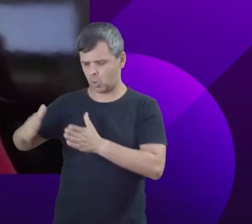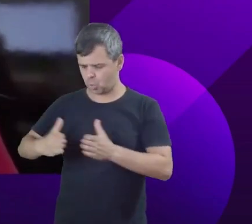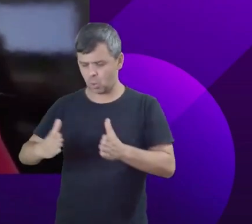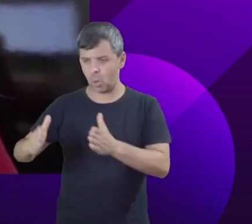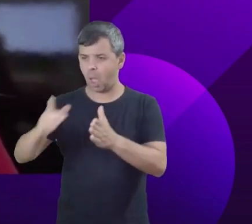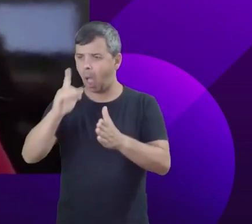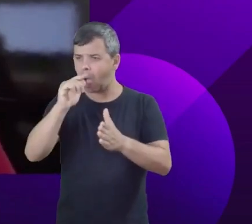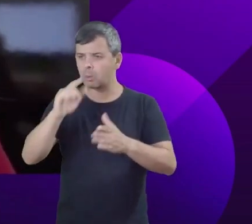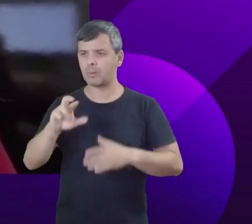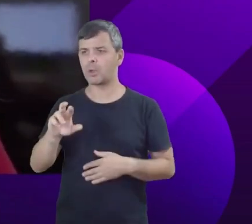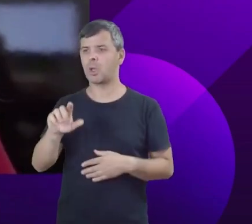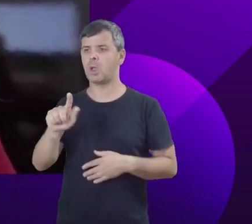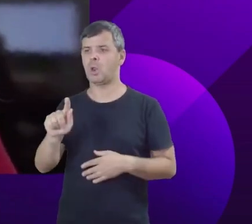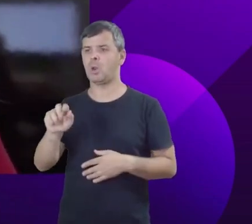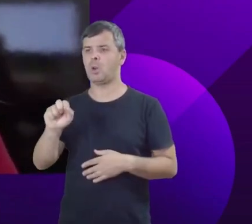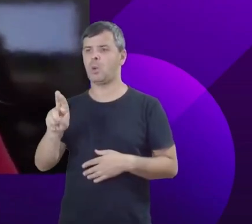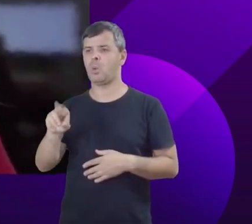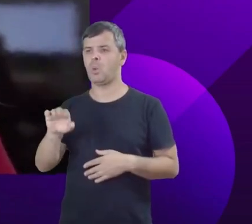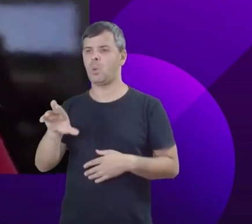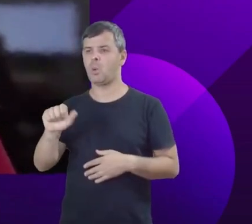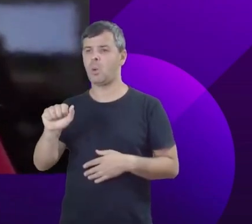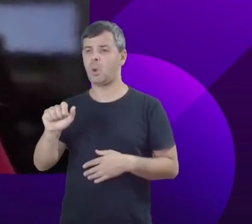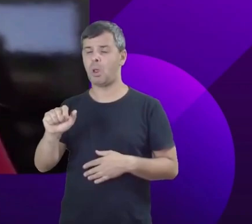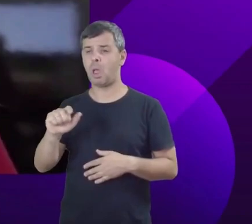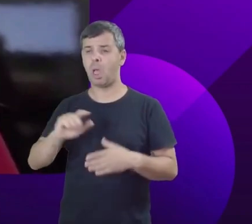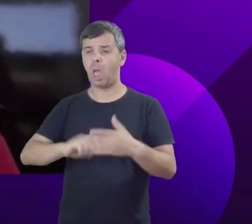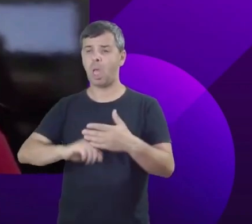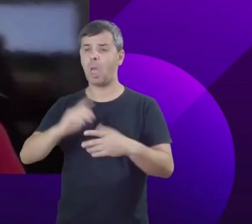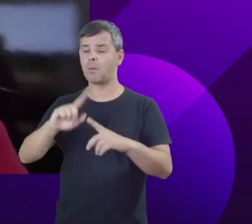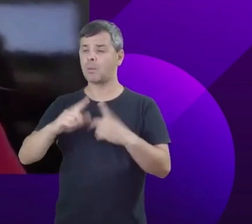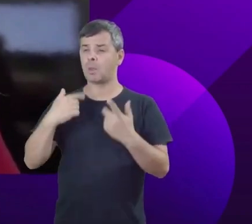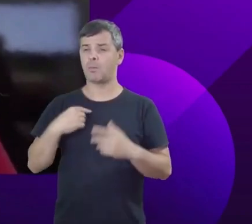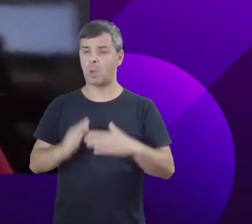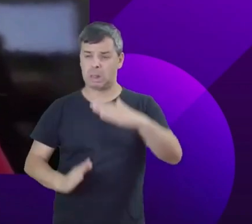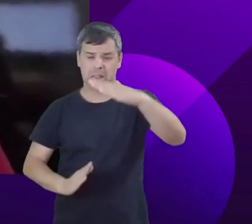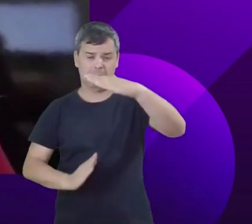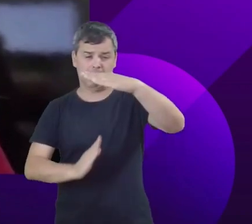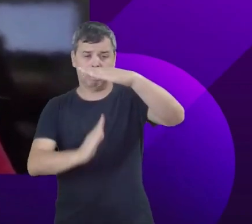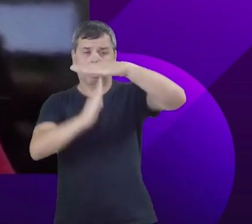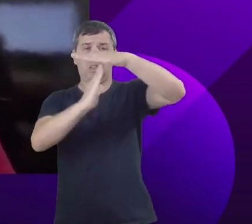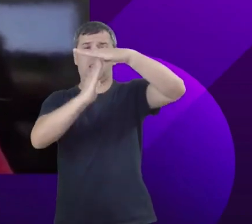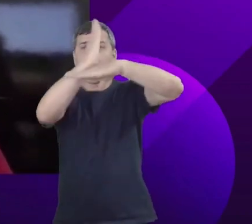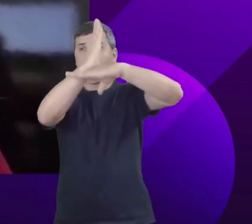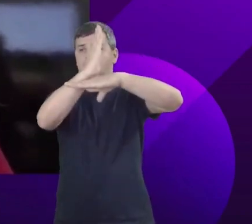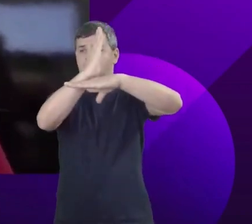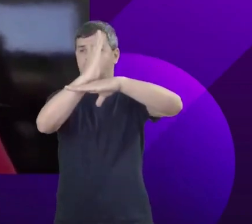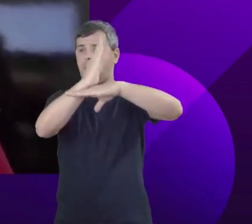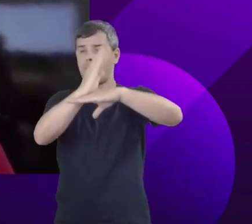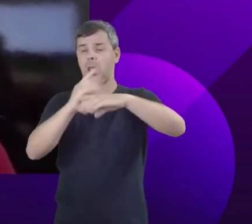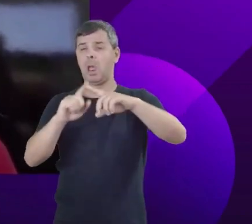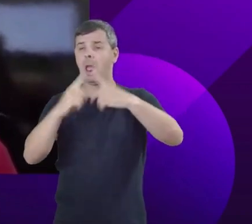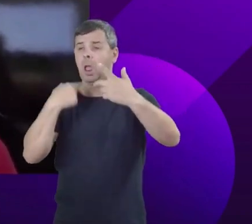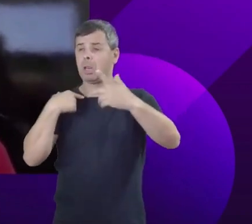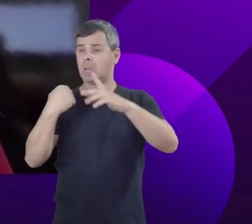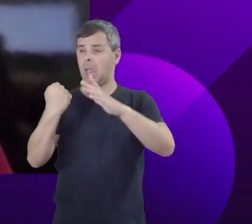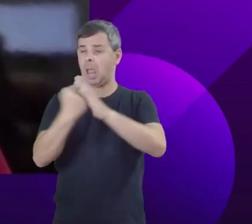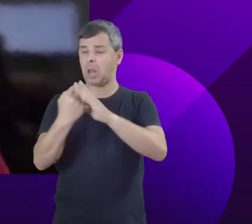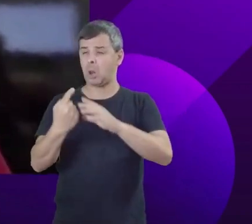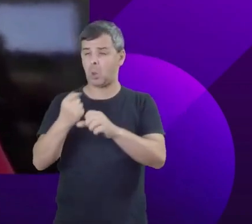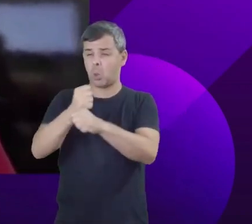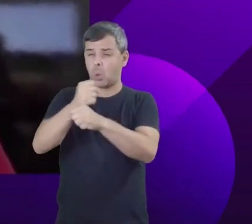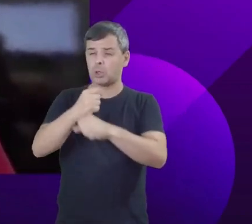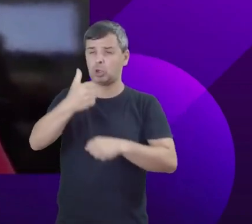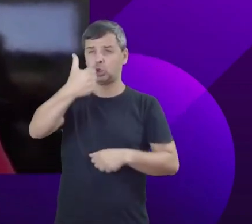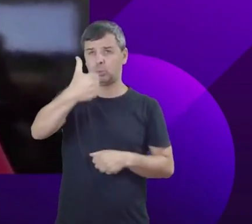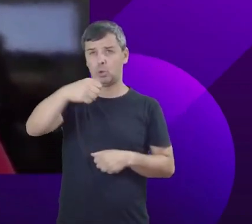que fica em Porto Alegre, uma cheia que ultrapassou a cheia de 1941, que era uma marca histórica que